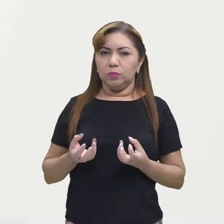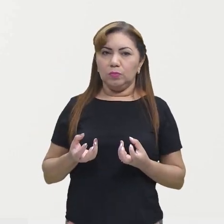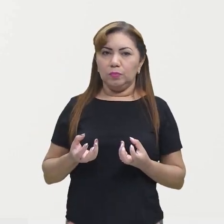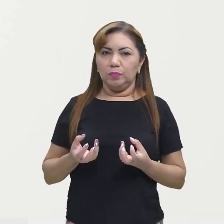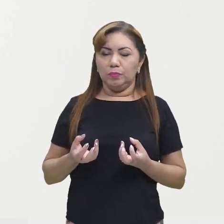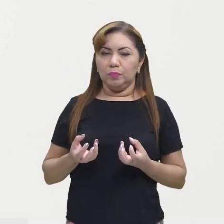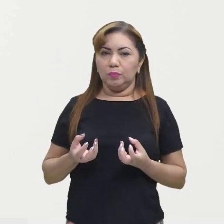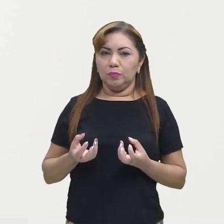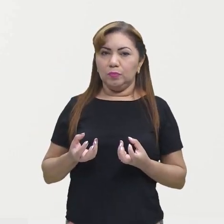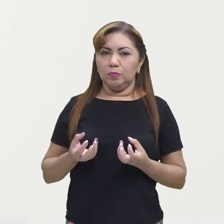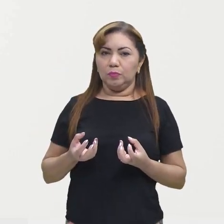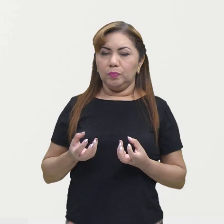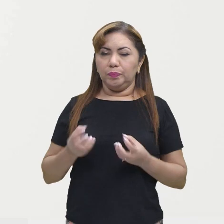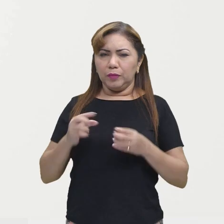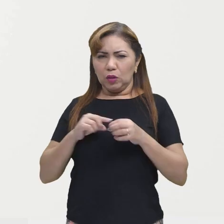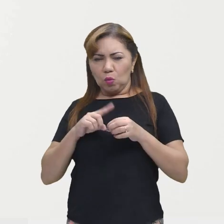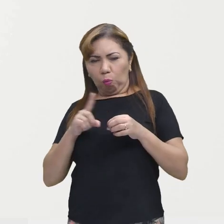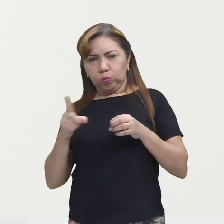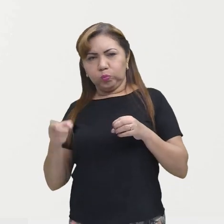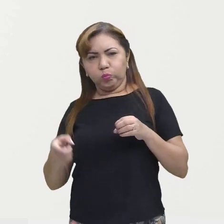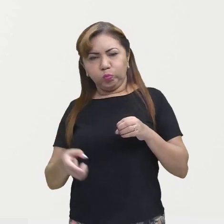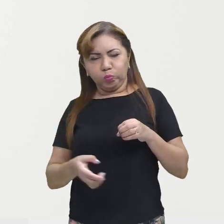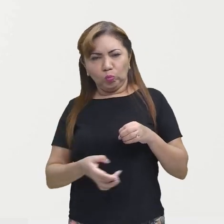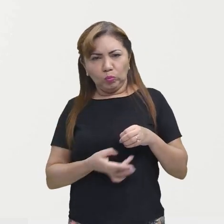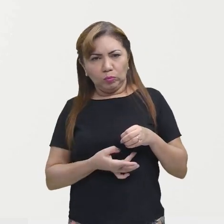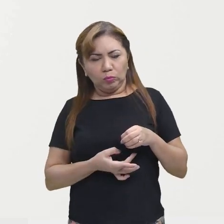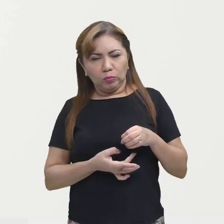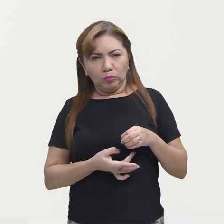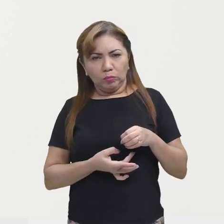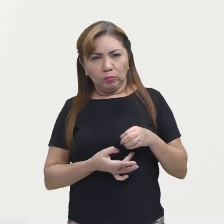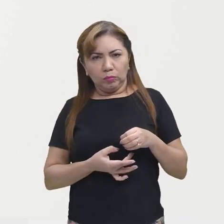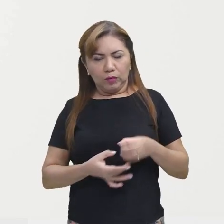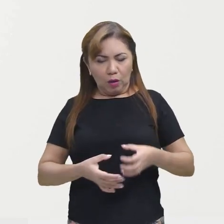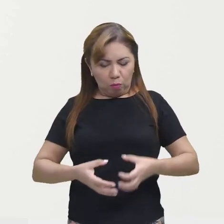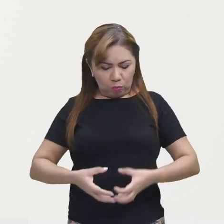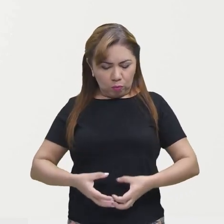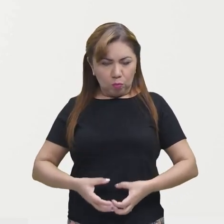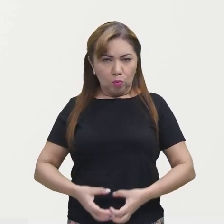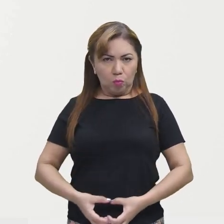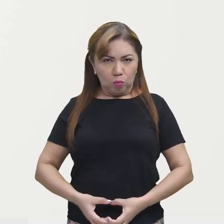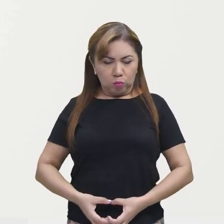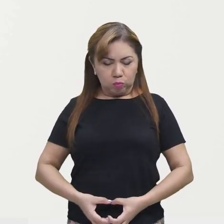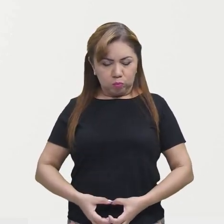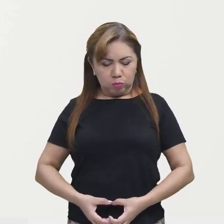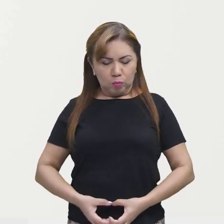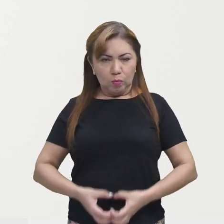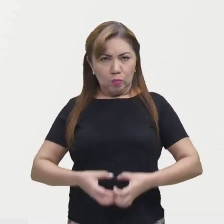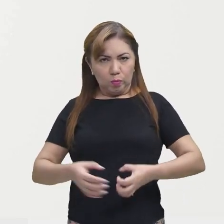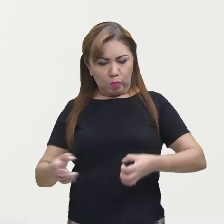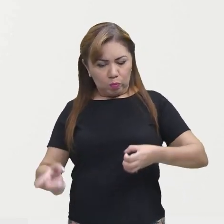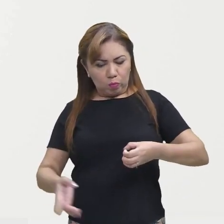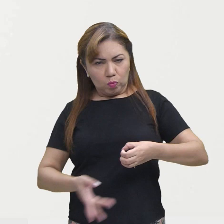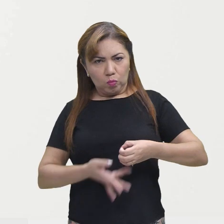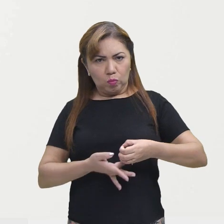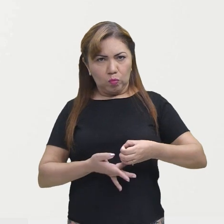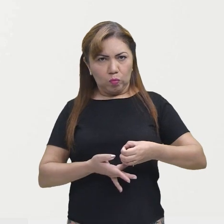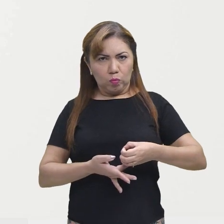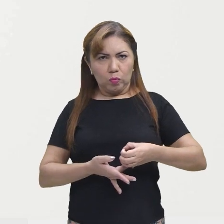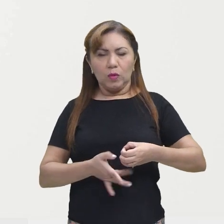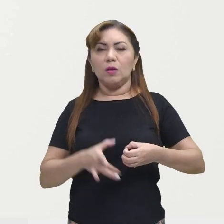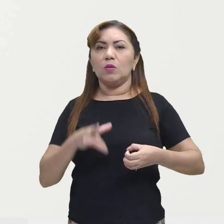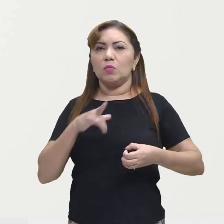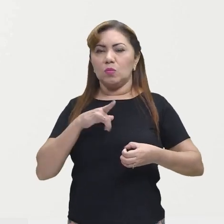E esses órgãos são essenciais para que os espermatozoides sejam expelidos no interior da mulher.